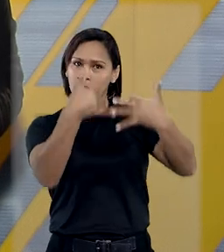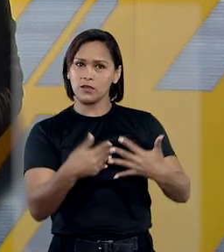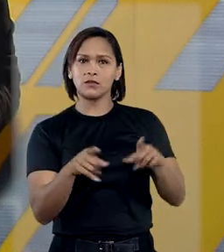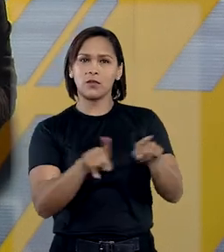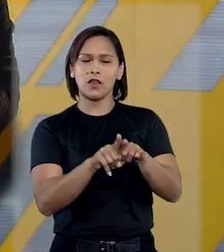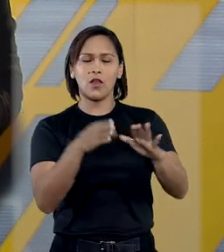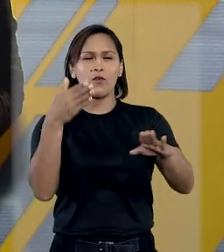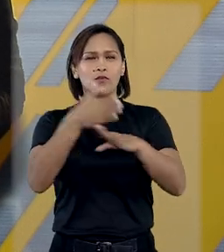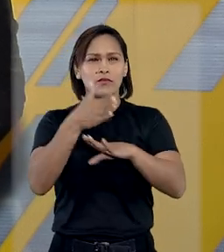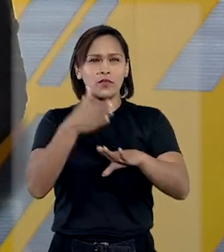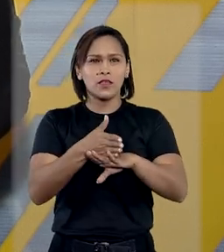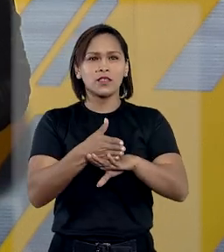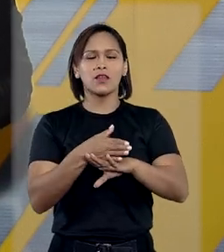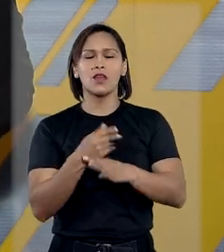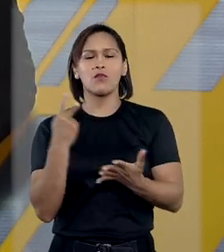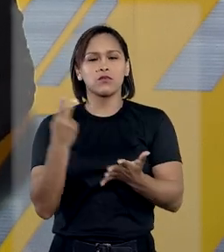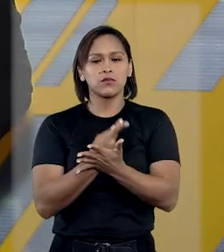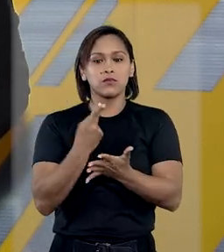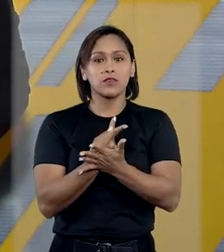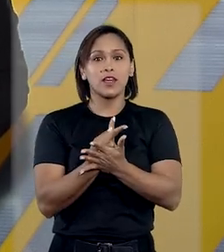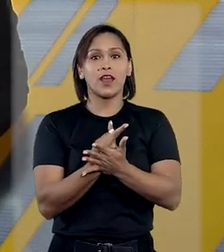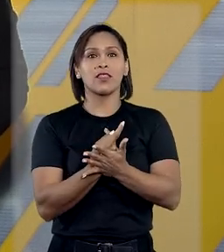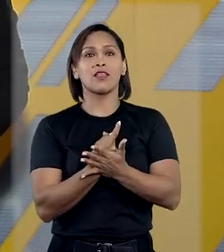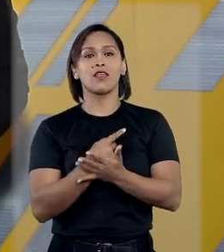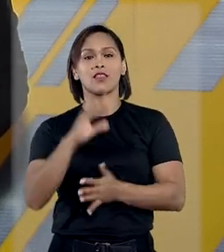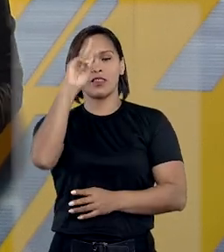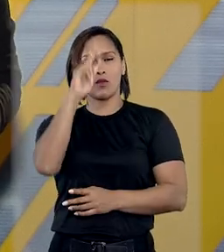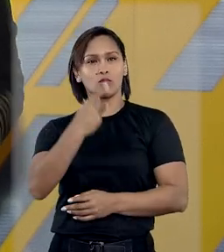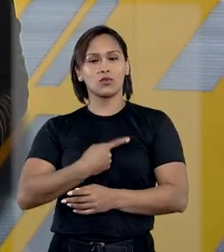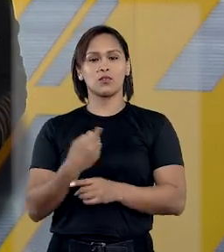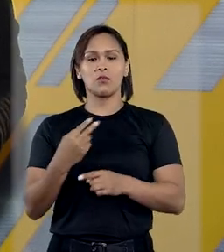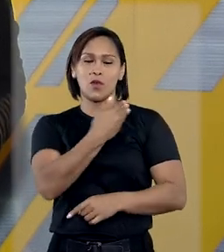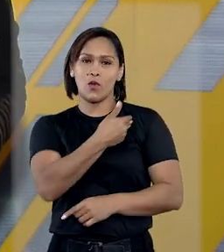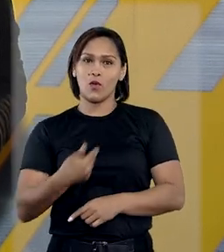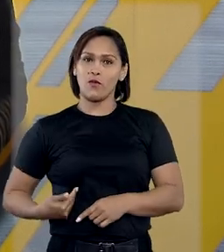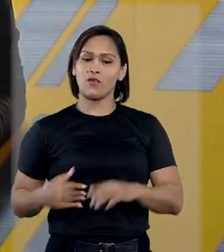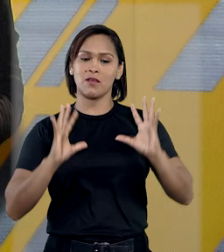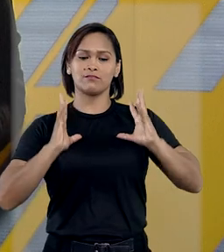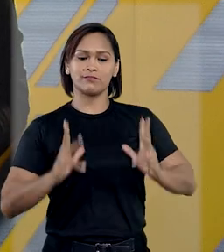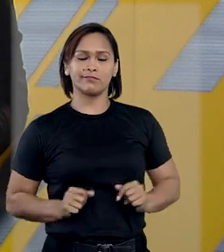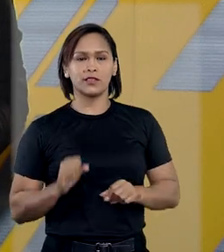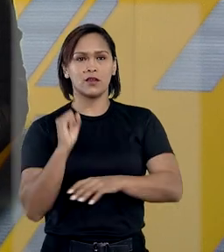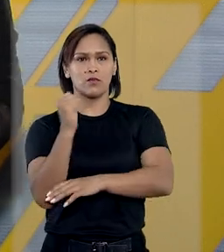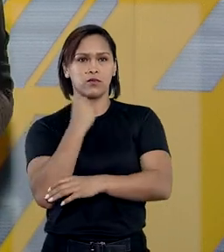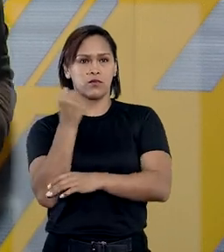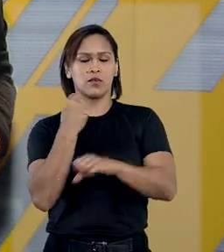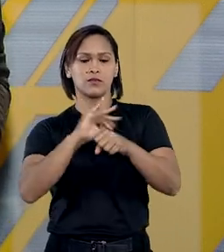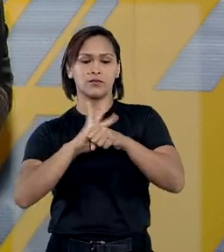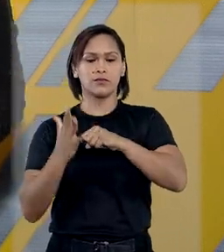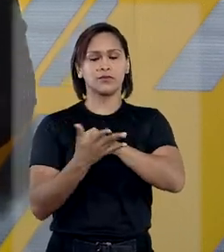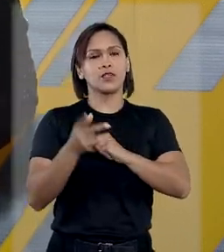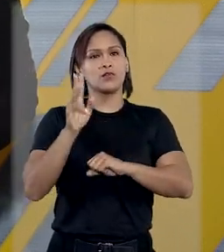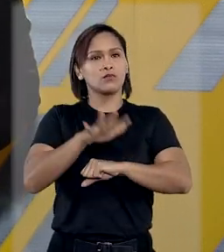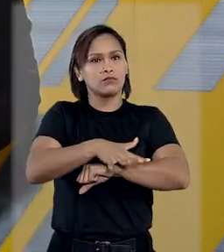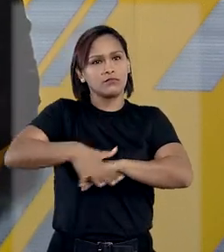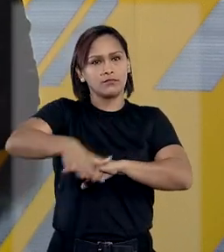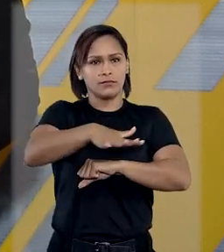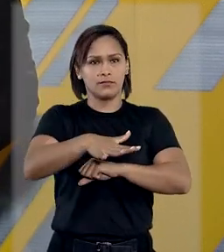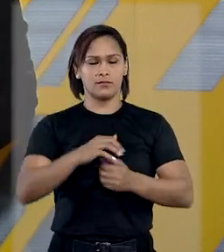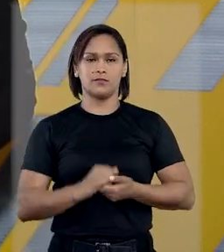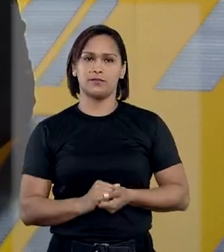ministro, a decisão interferiu de forma indevida na autonomia do governo para administrar a crise sanitária causada pela pandemia